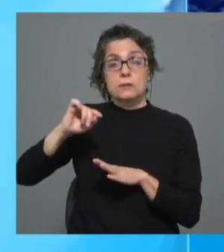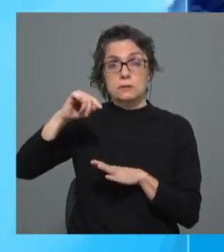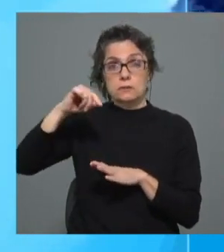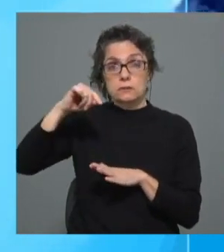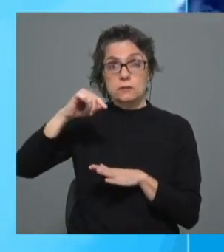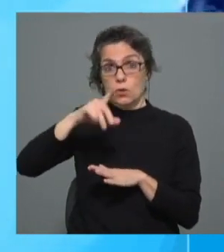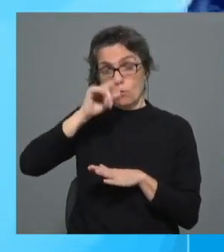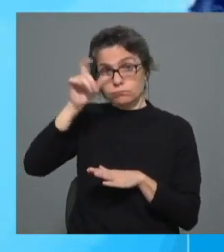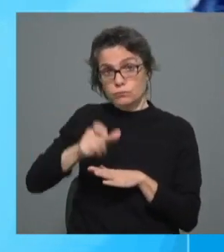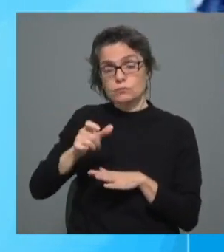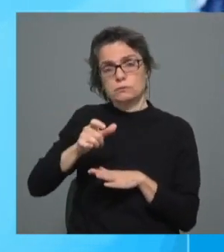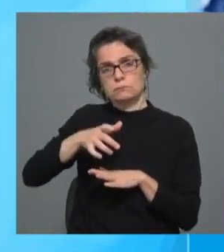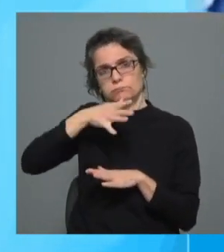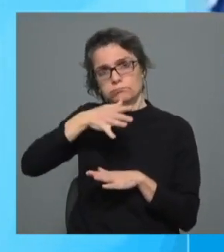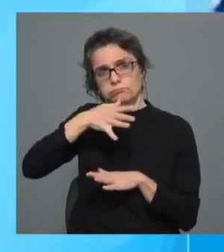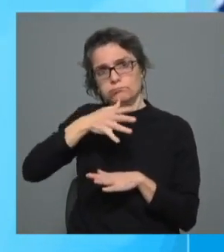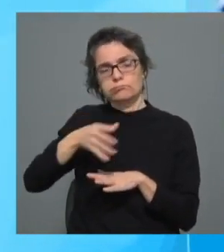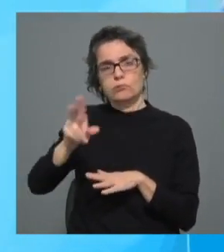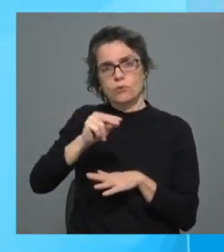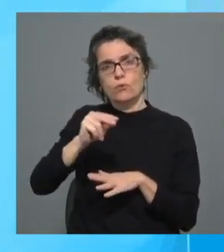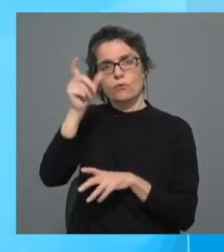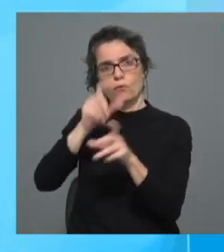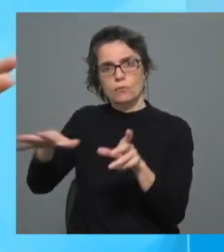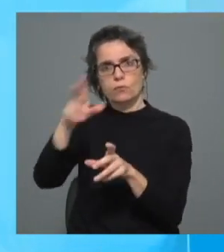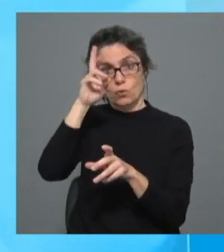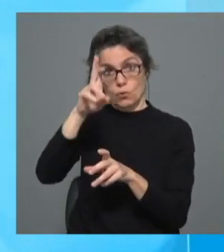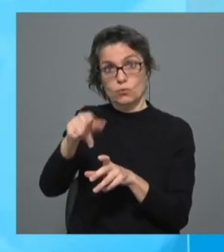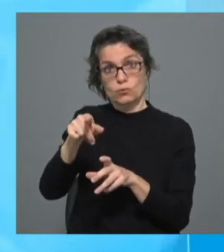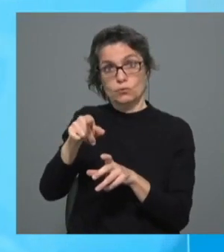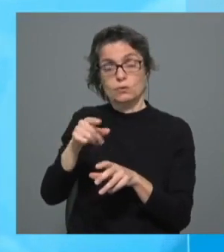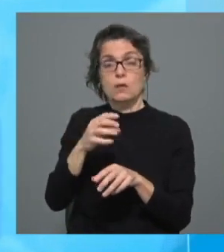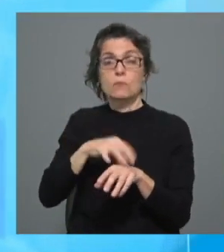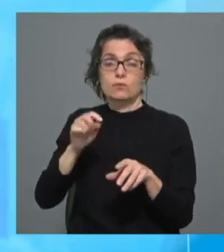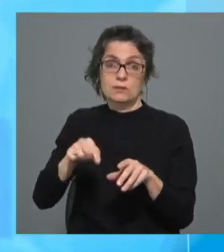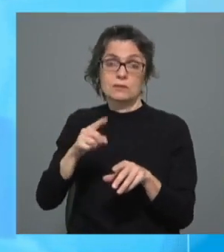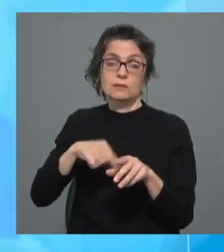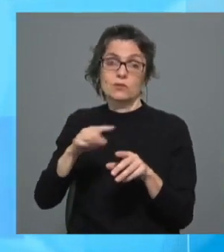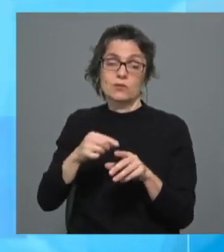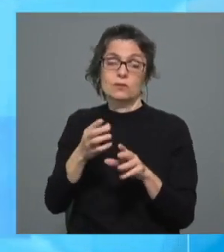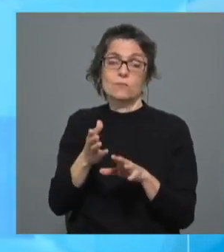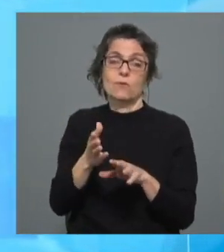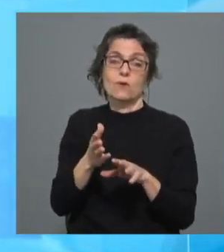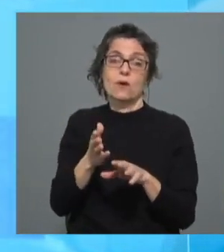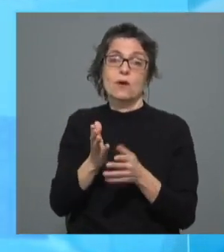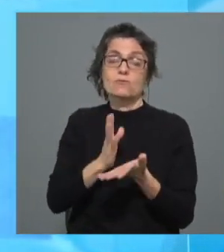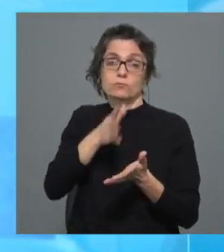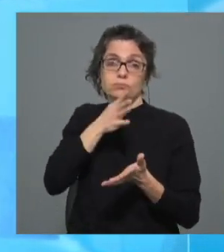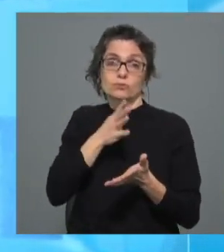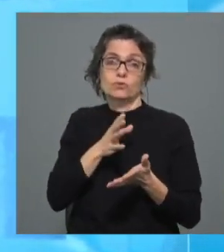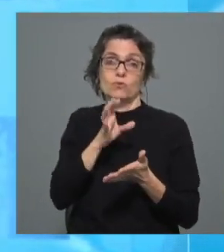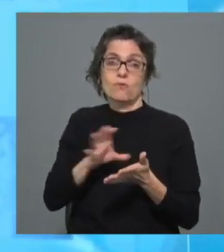discurso, no caso ao povo russo, e por isso temos só o discurso à nação. Em todo caso, e